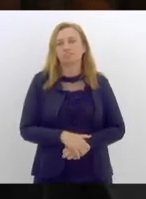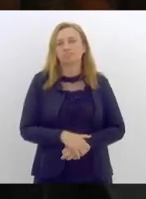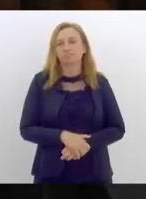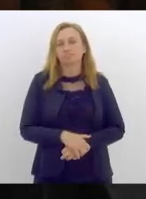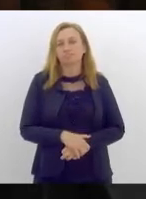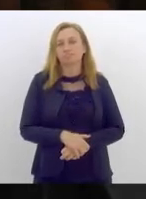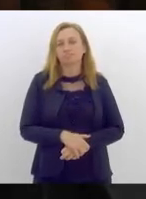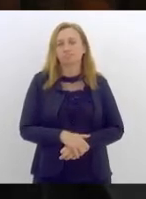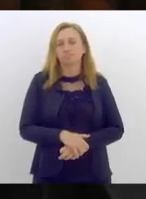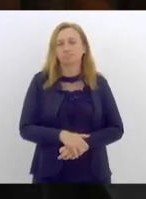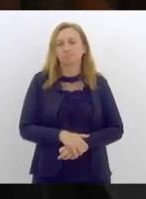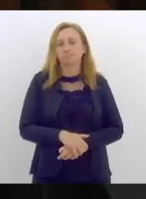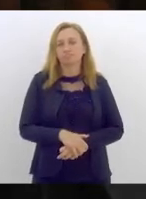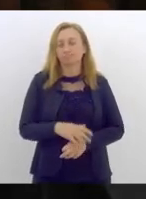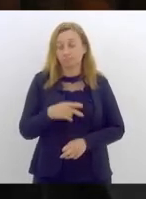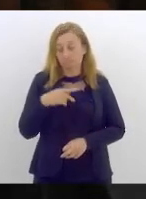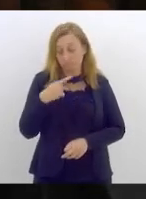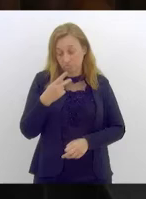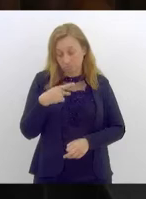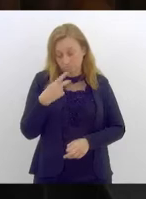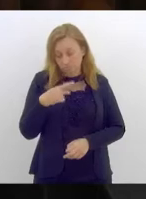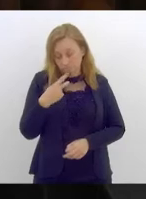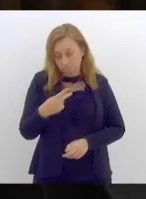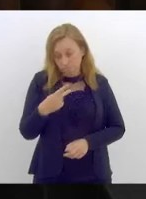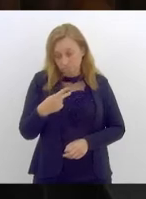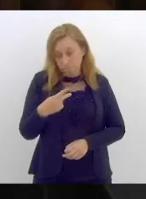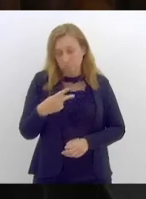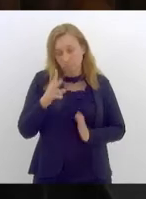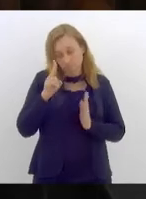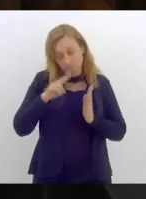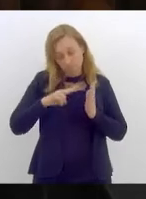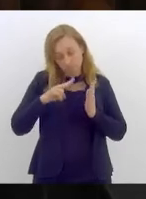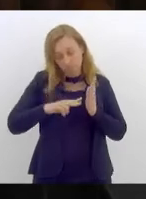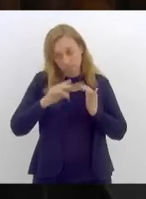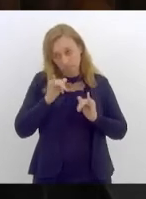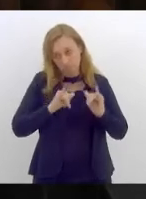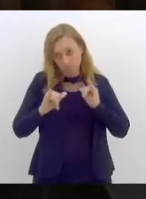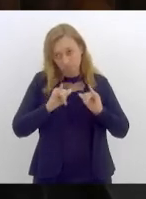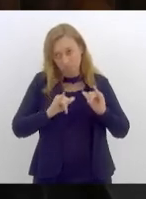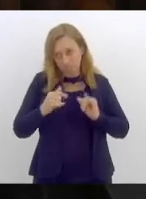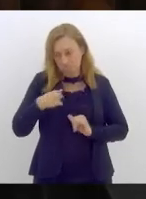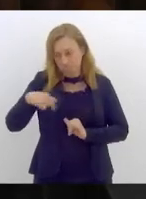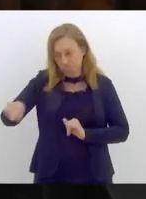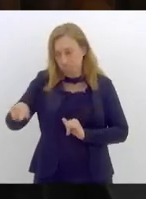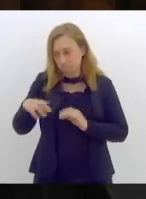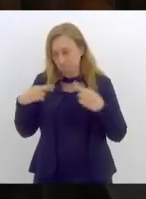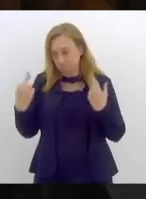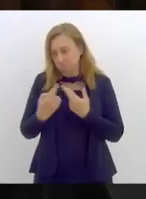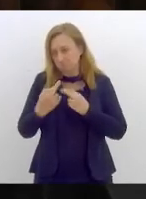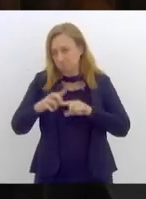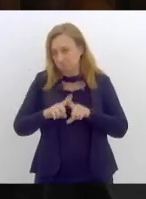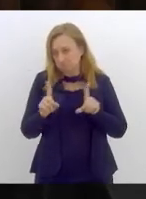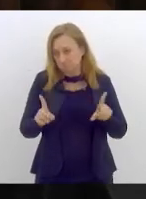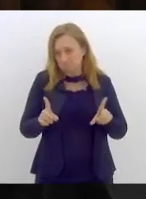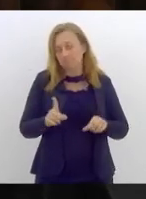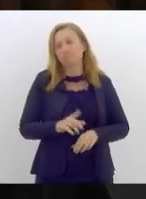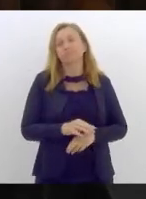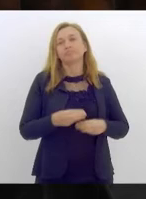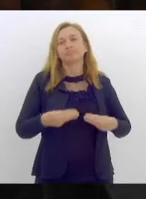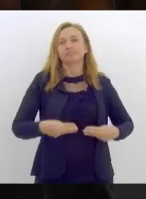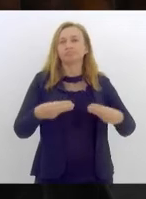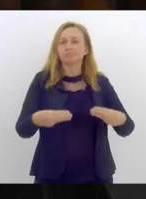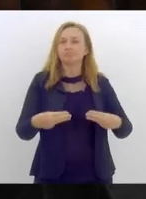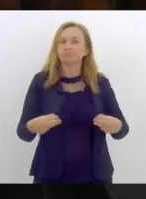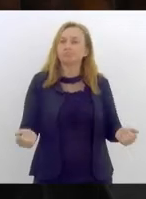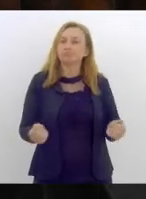eu tô aqui afirmando aquilo que eu li na mídia eu não tava na reunião mas que este Ministro